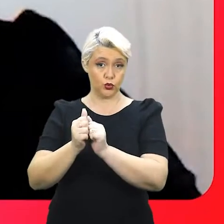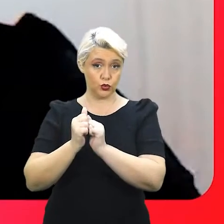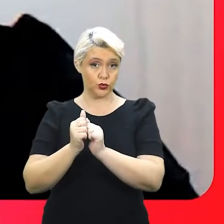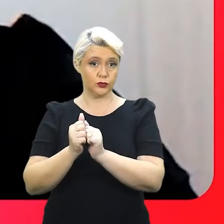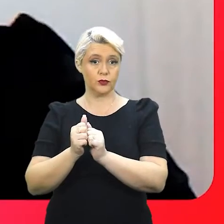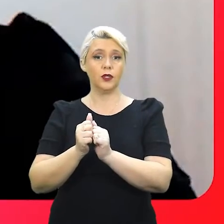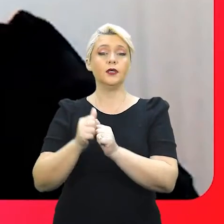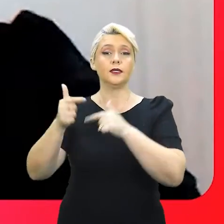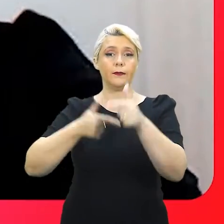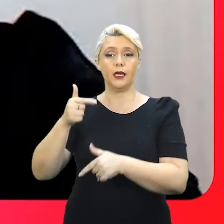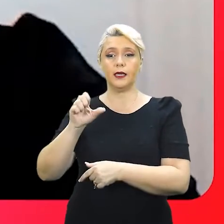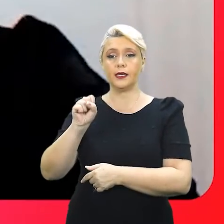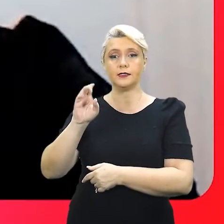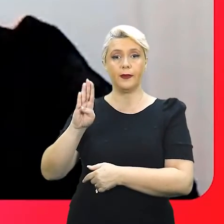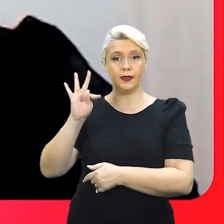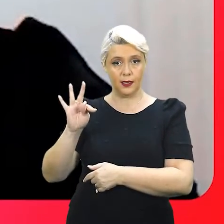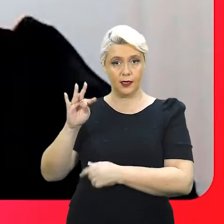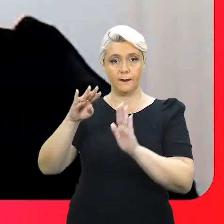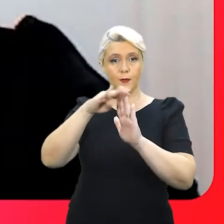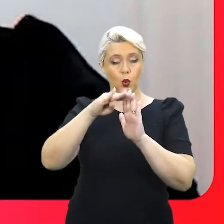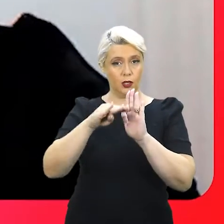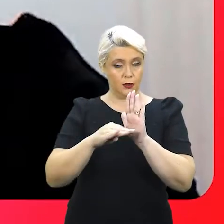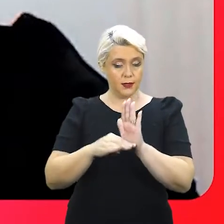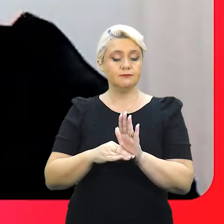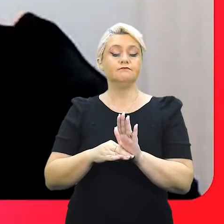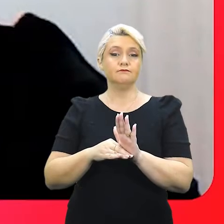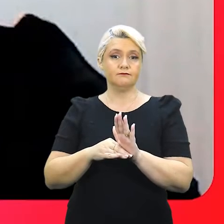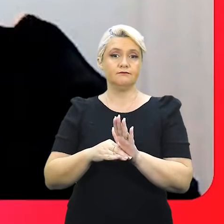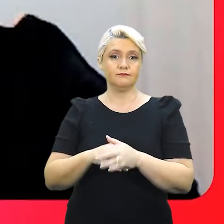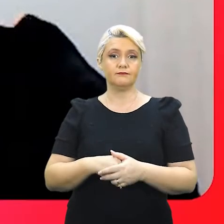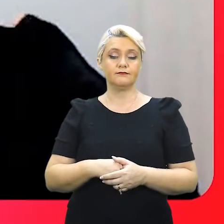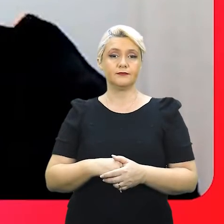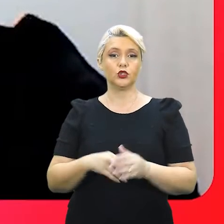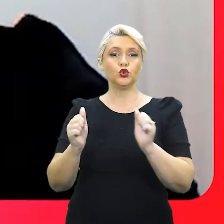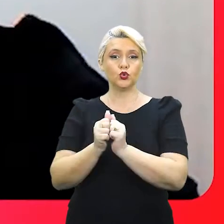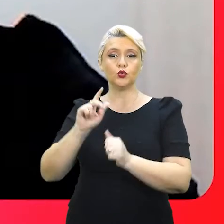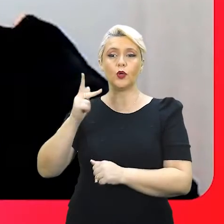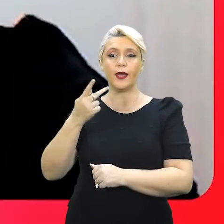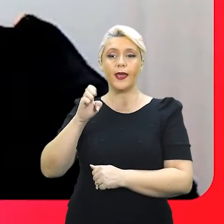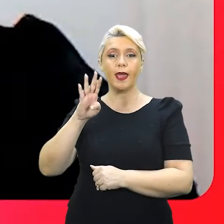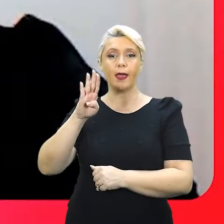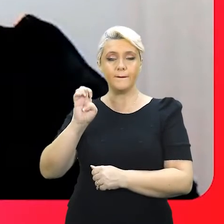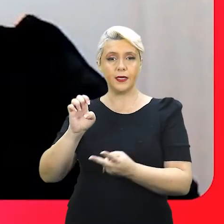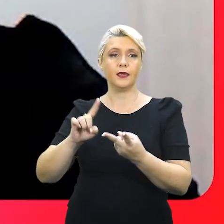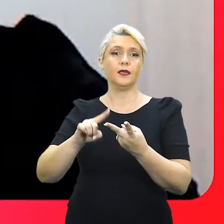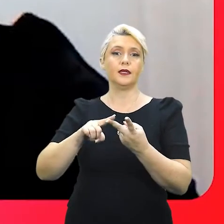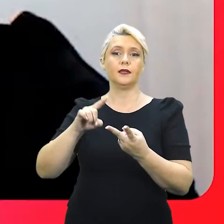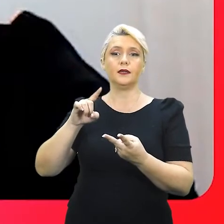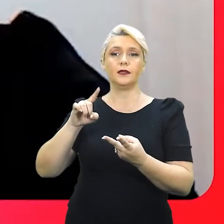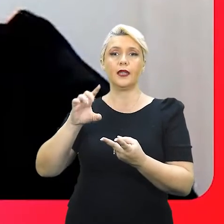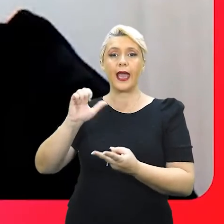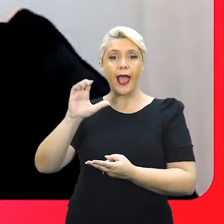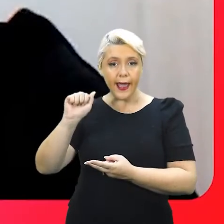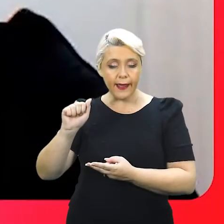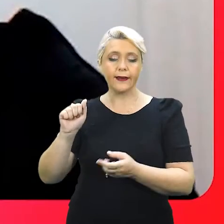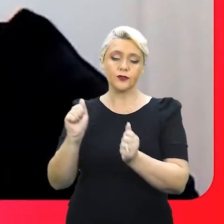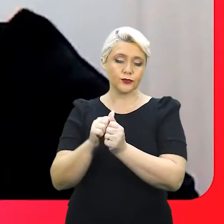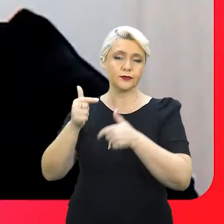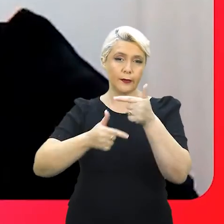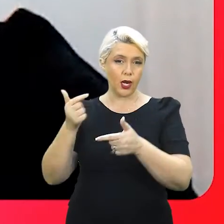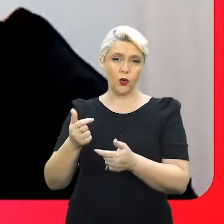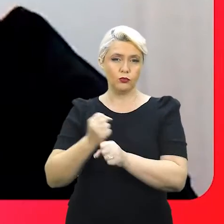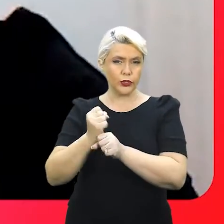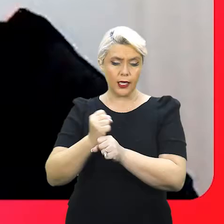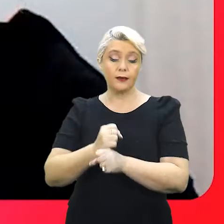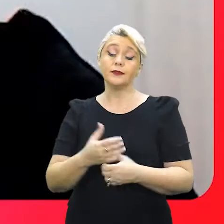no SBT, em programa, né, o Fora do Ar, com a Hebe Camargo e ela, e o Cacá Rossetti.